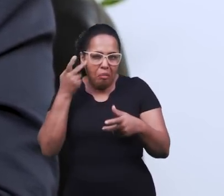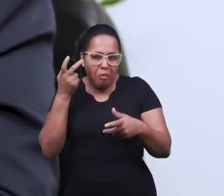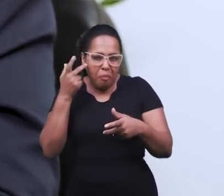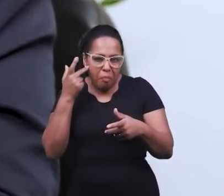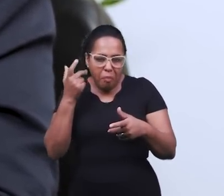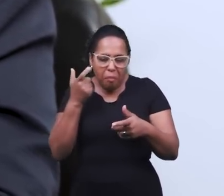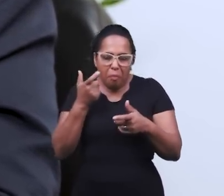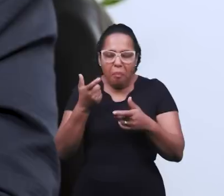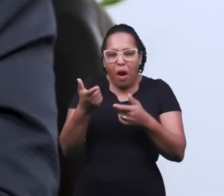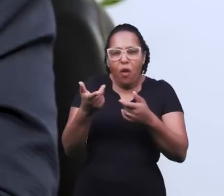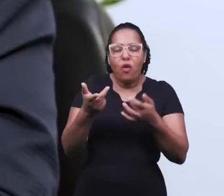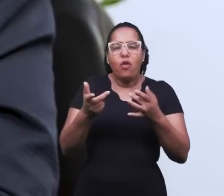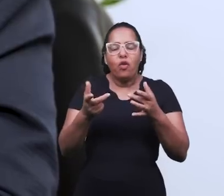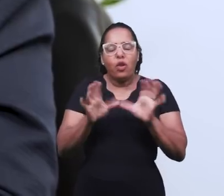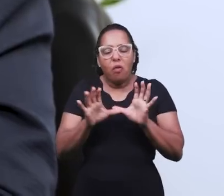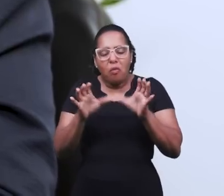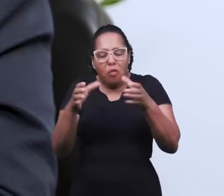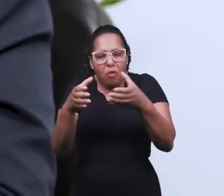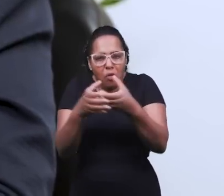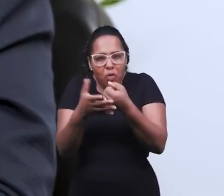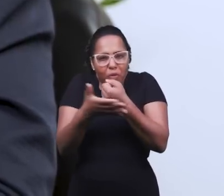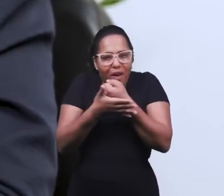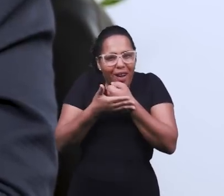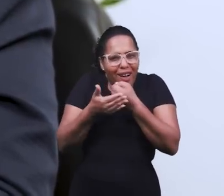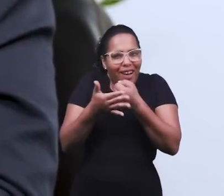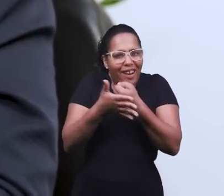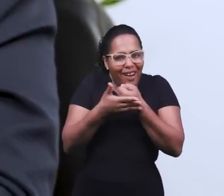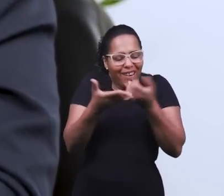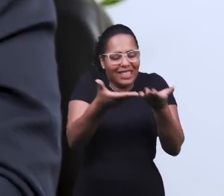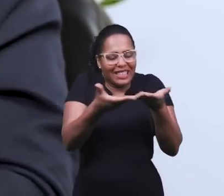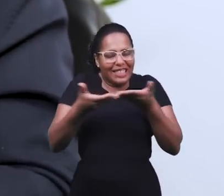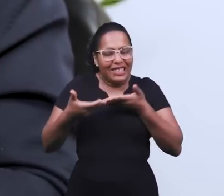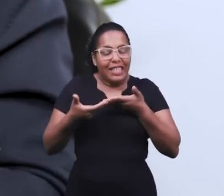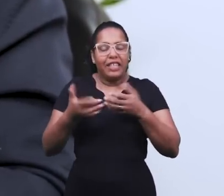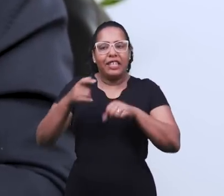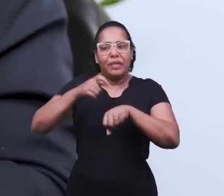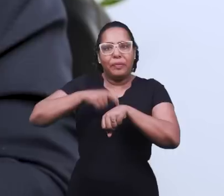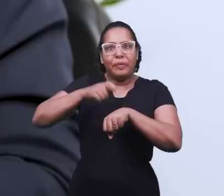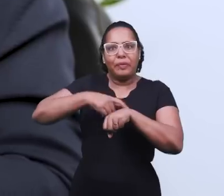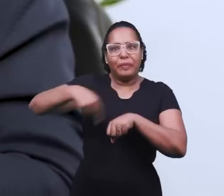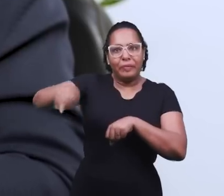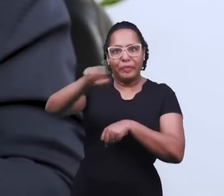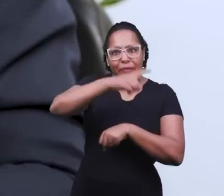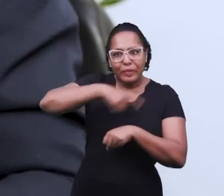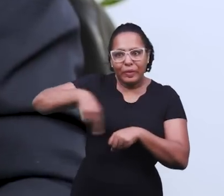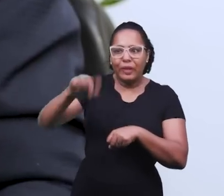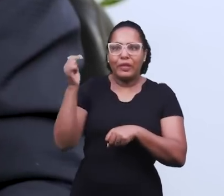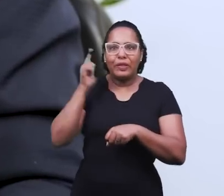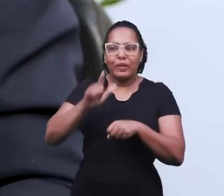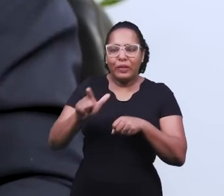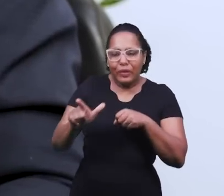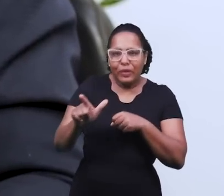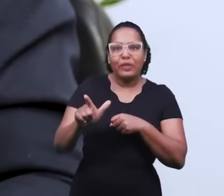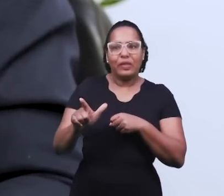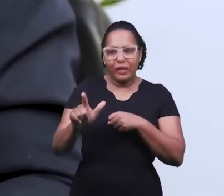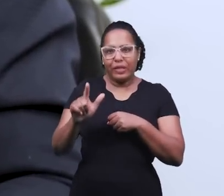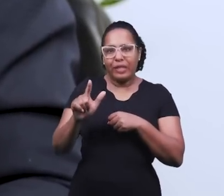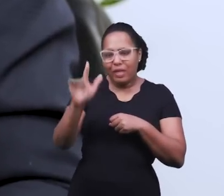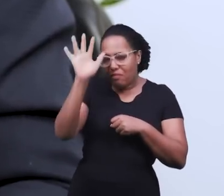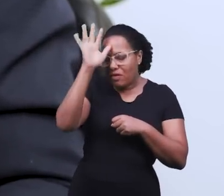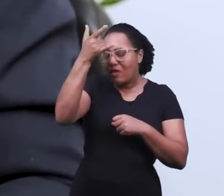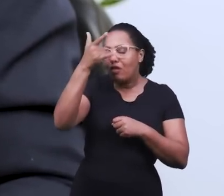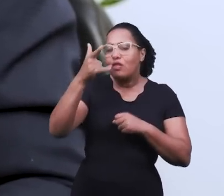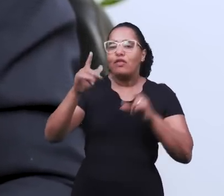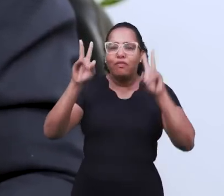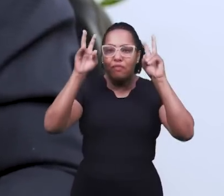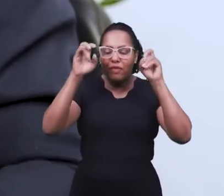público que gosta muito do Conversas Bíblicas, até porque é um momento onde a gente consegue tratar alguns assuntos